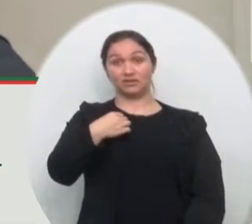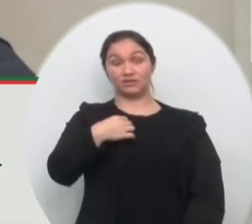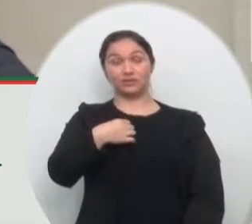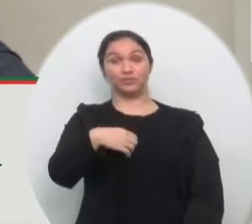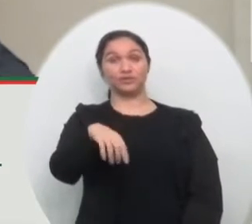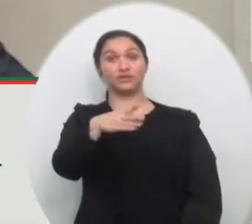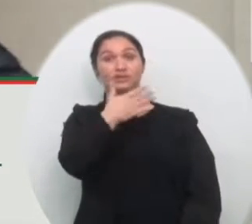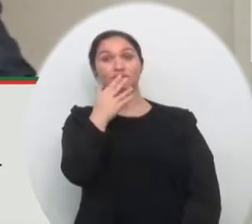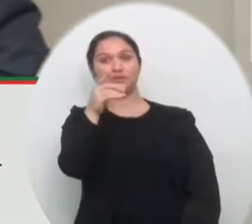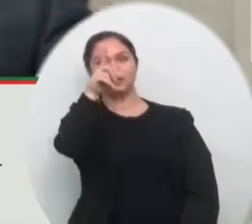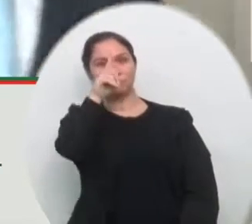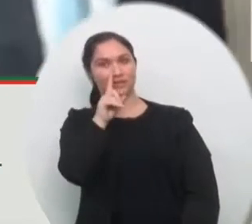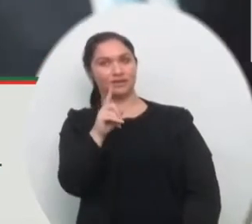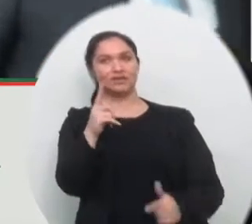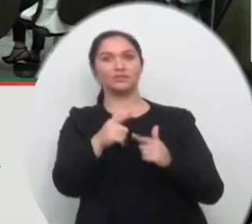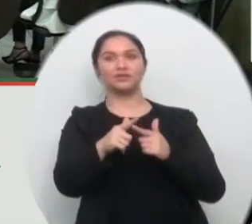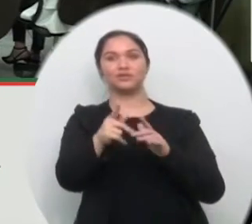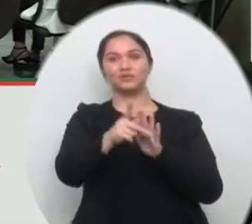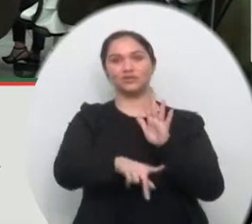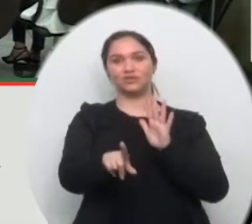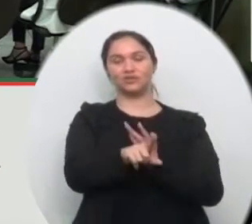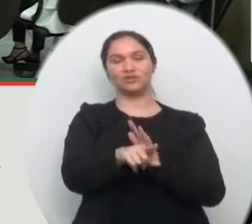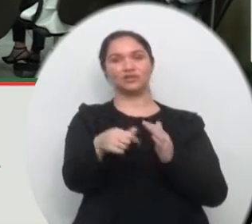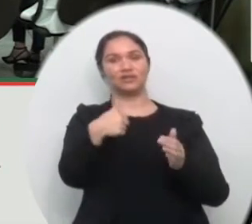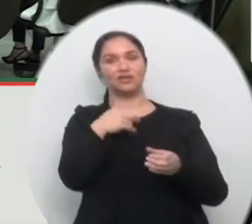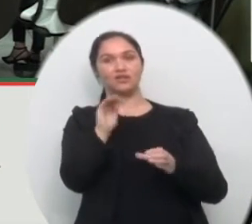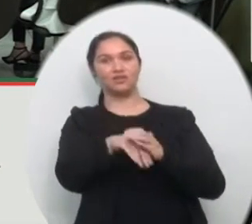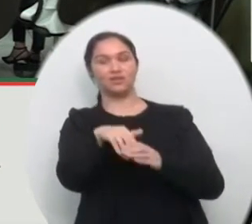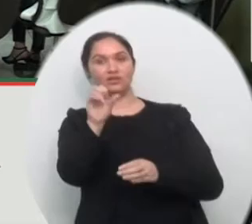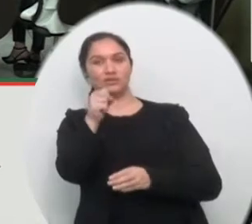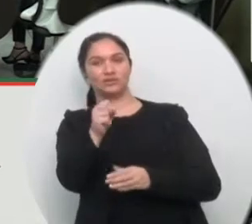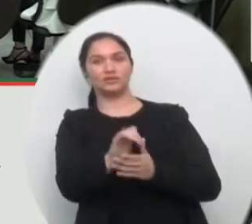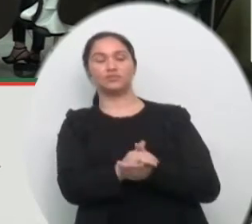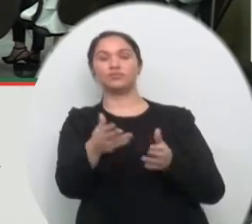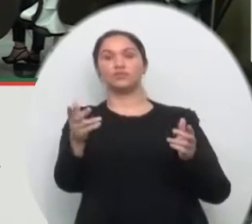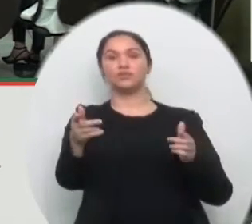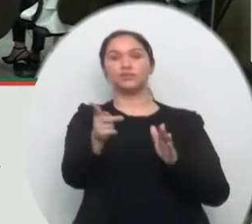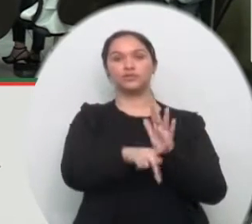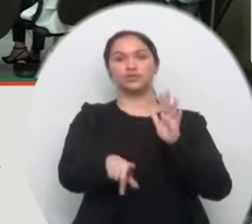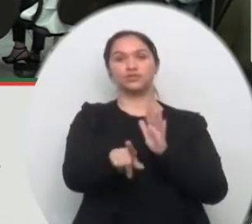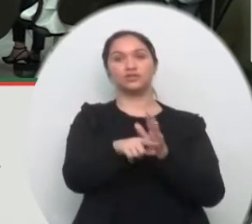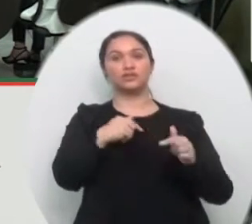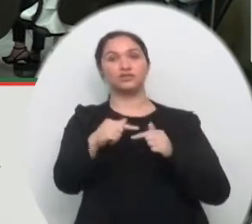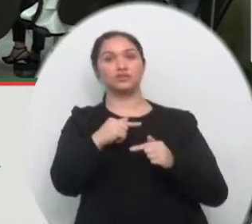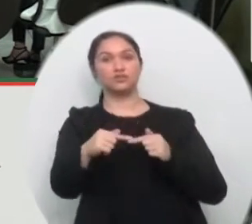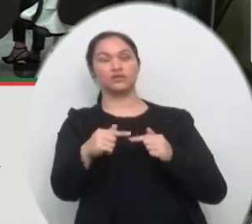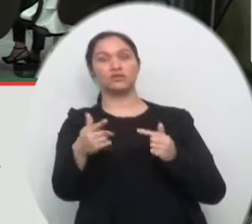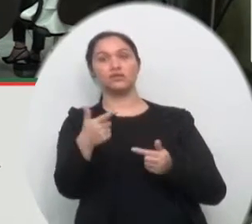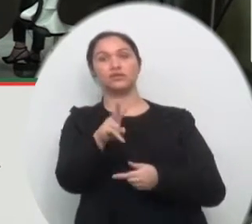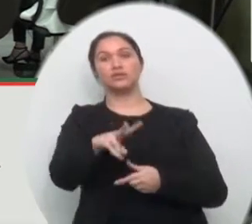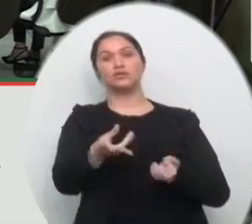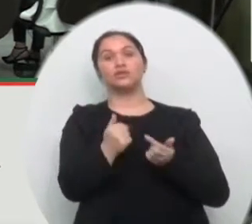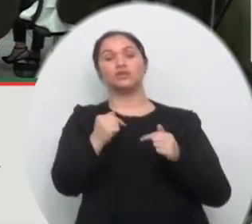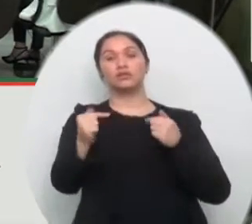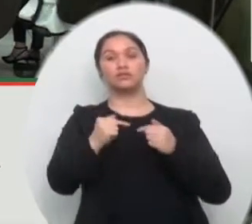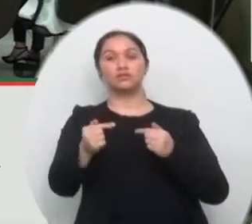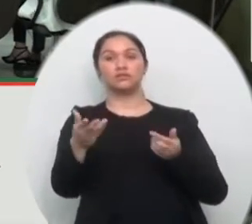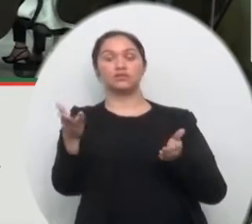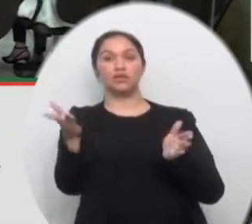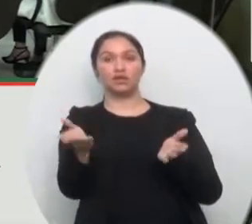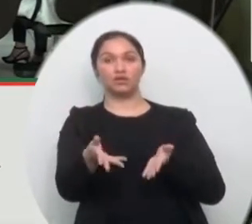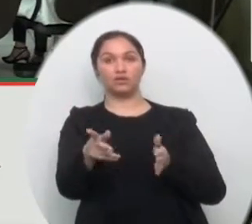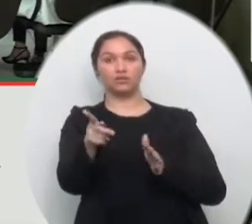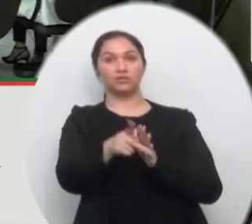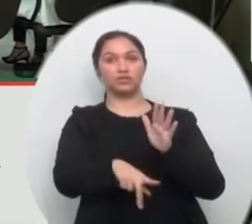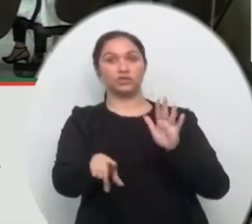todo o meu apoio. Muito obrigado. O projeto continua em discussão e não havendo vereadores queiram discutir, o projeto está